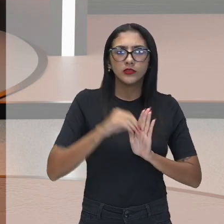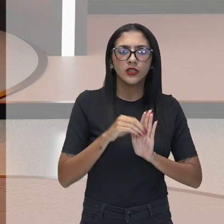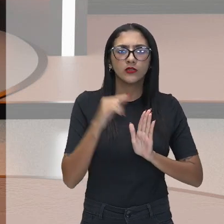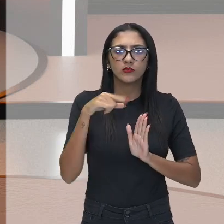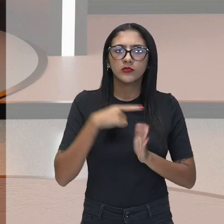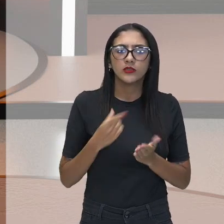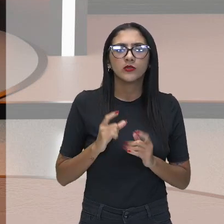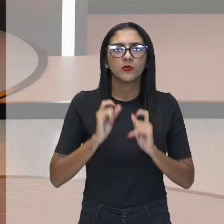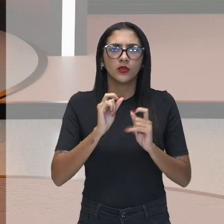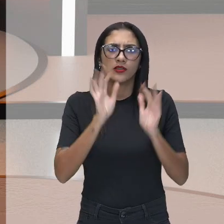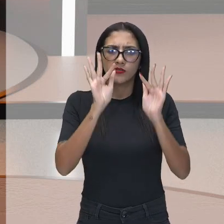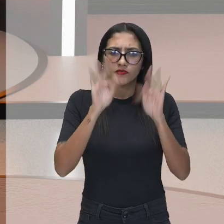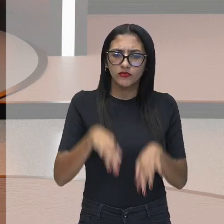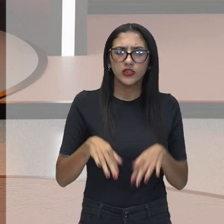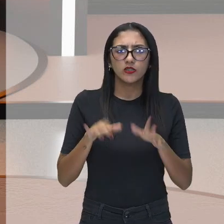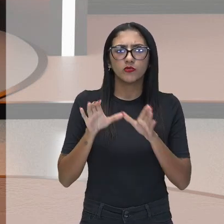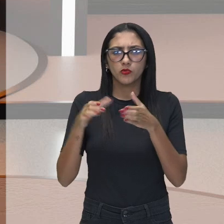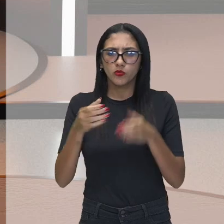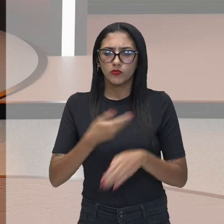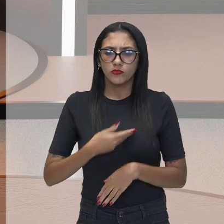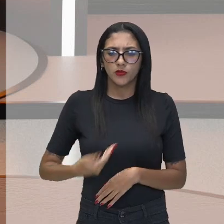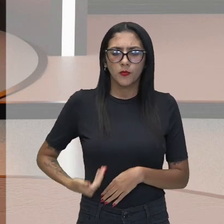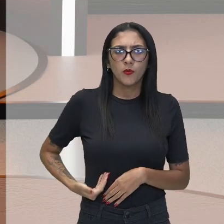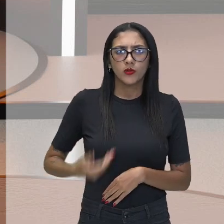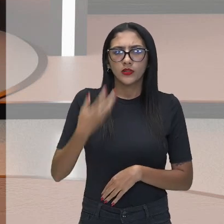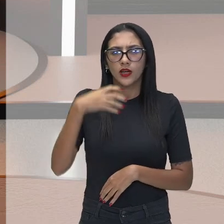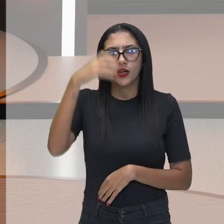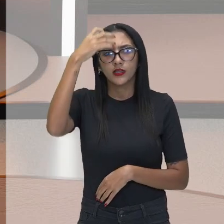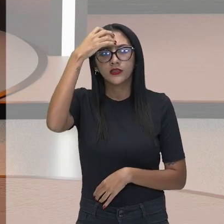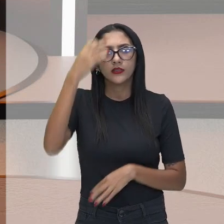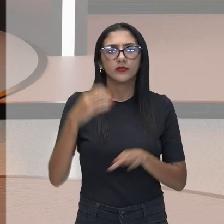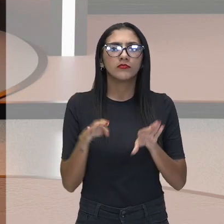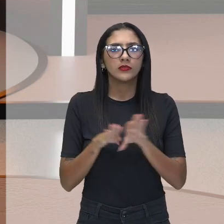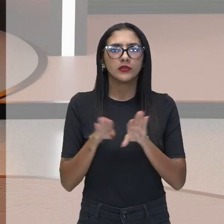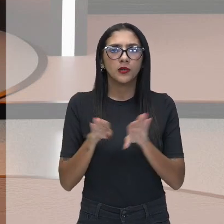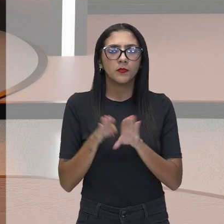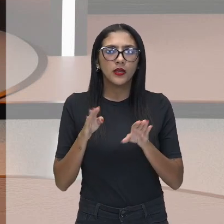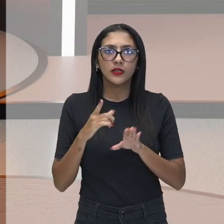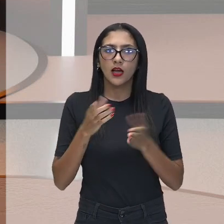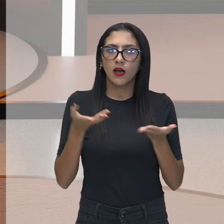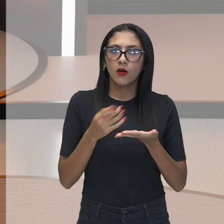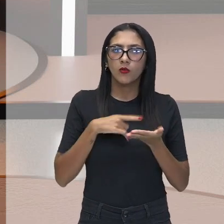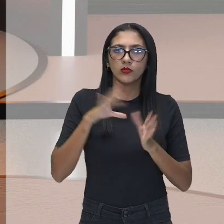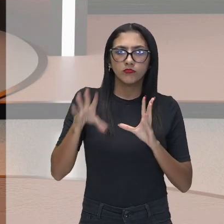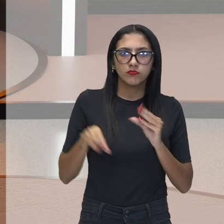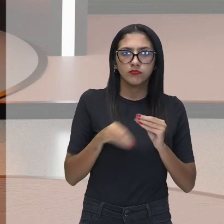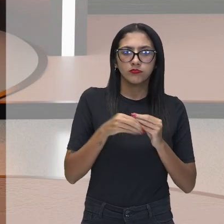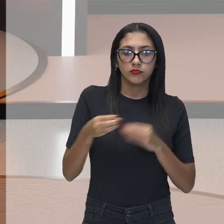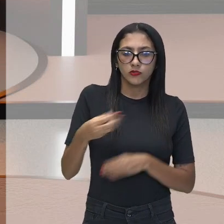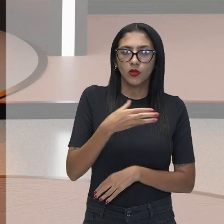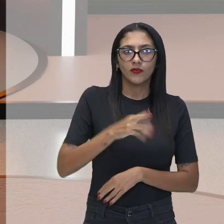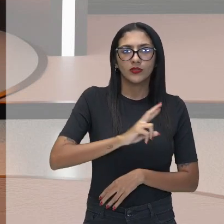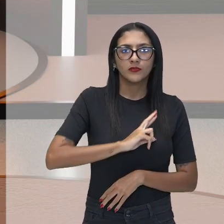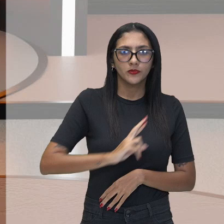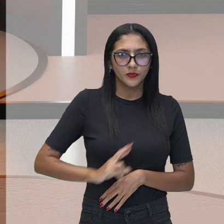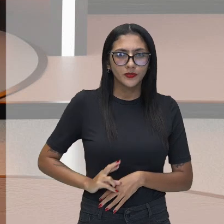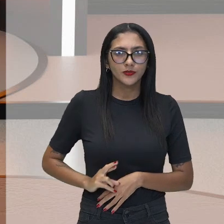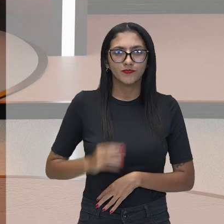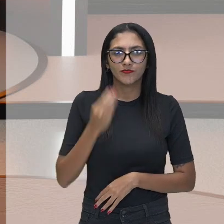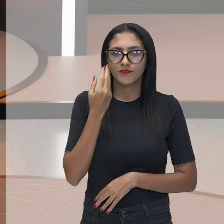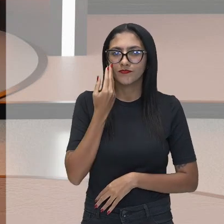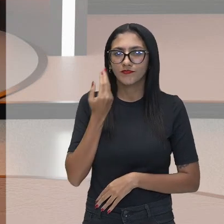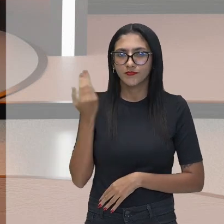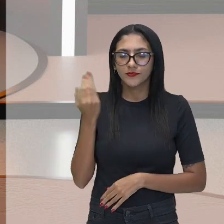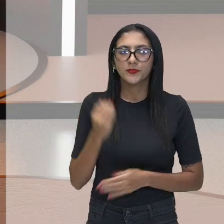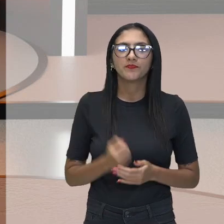de derrubada da monarquia e de fato implementar uma república no Brasil? Vamos verificar.